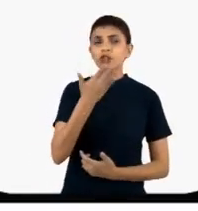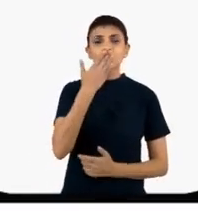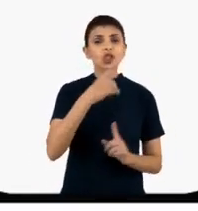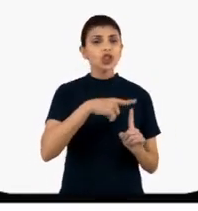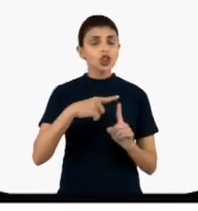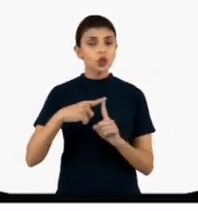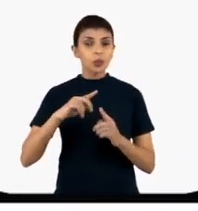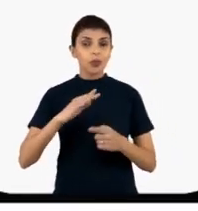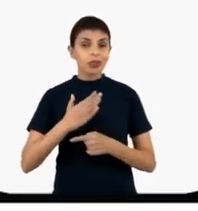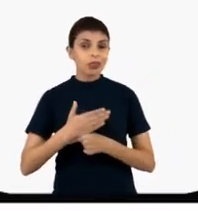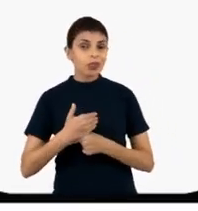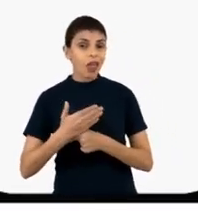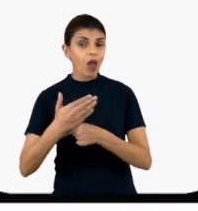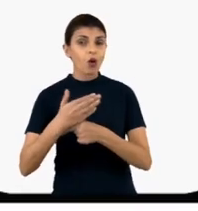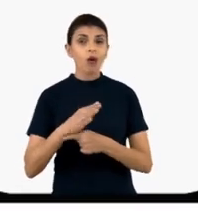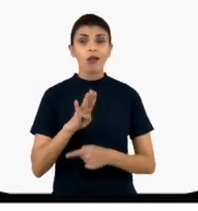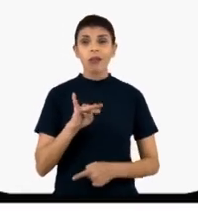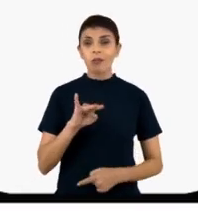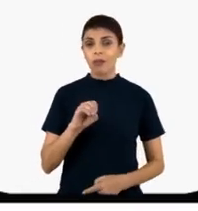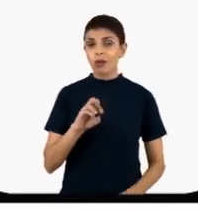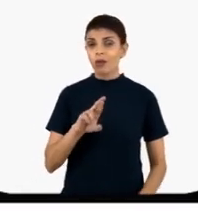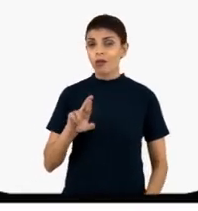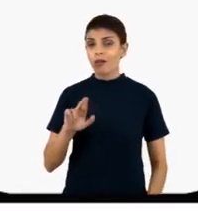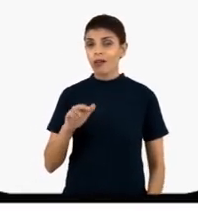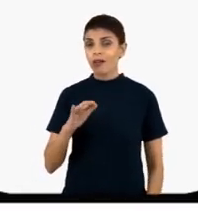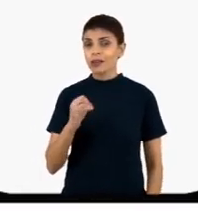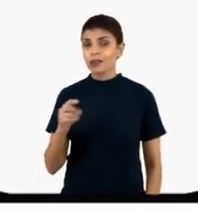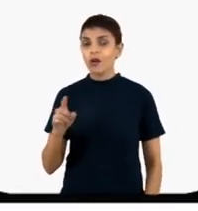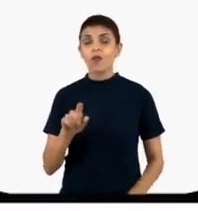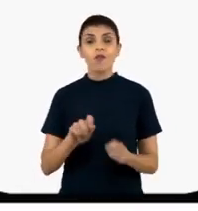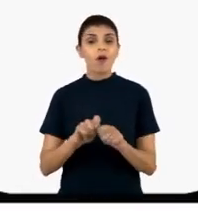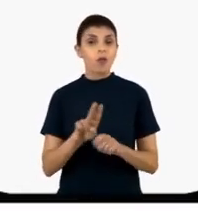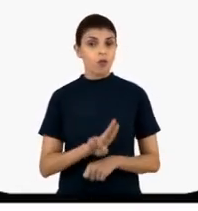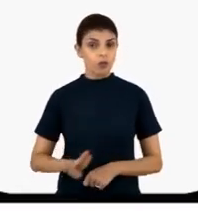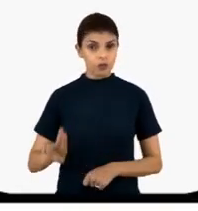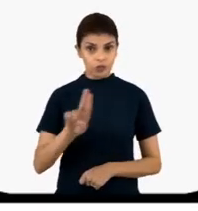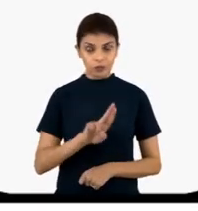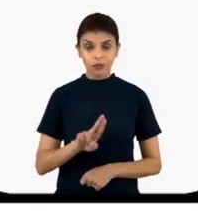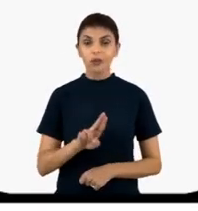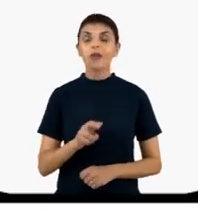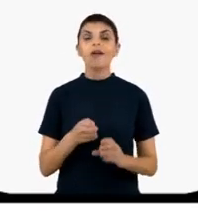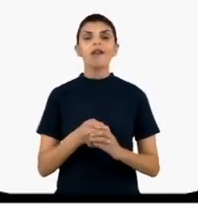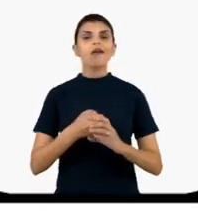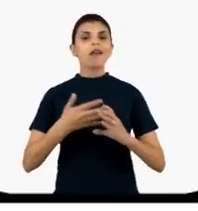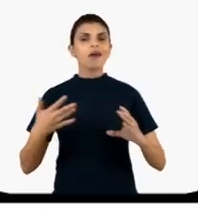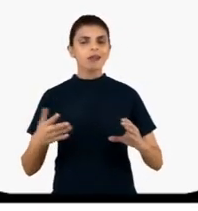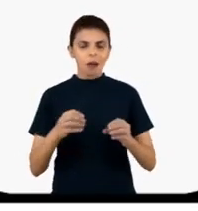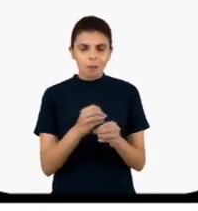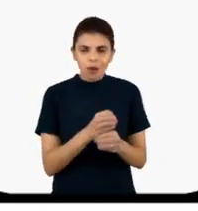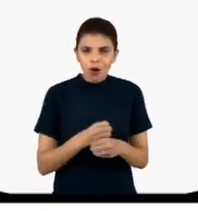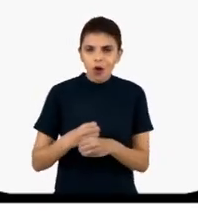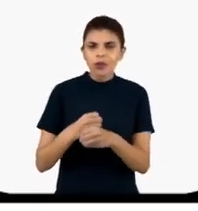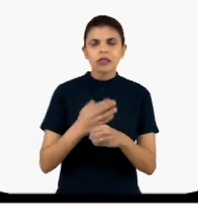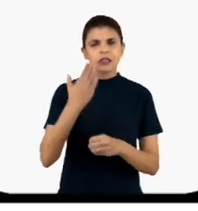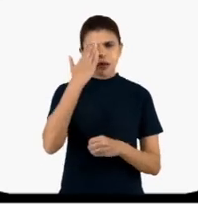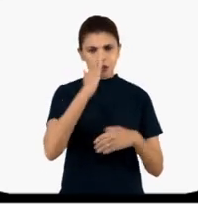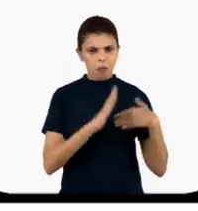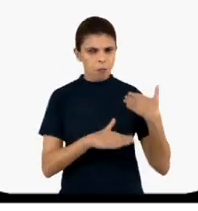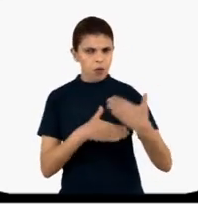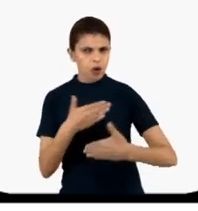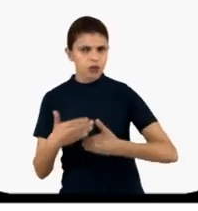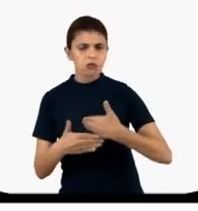de tecnologia de bioreação que vamos utilizar. Também é importante caracterizar o microorganismo para saber se meu